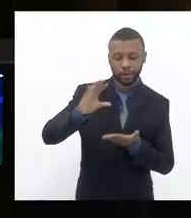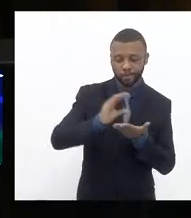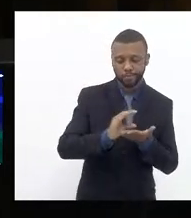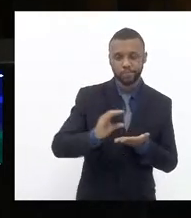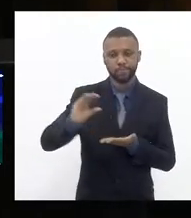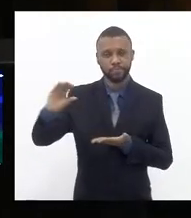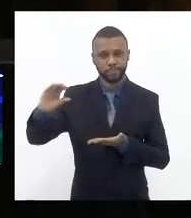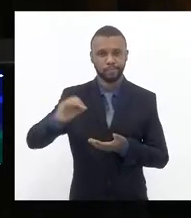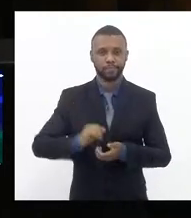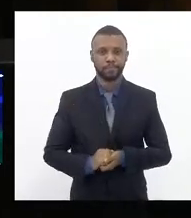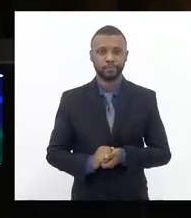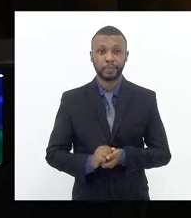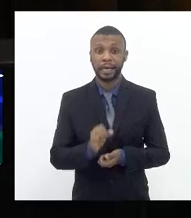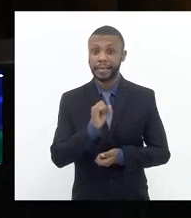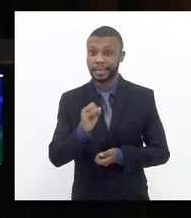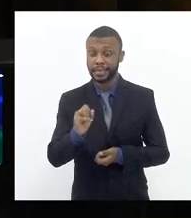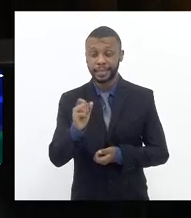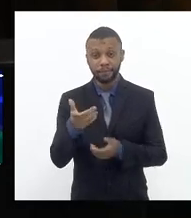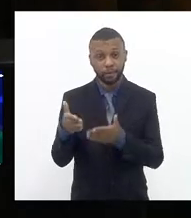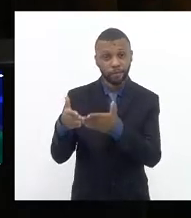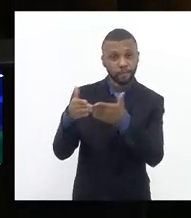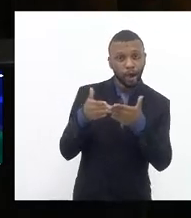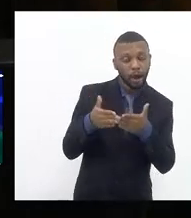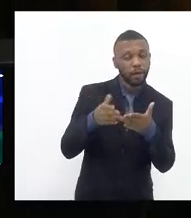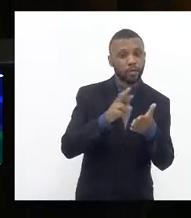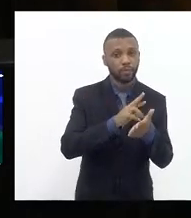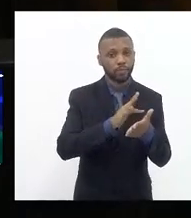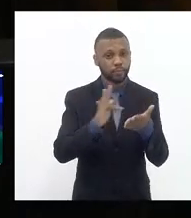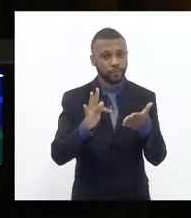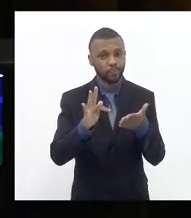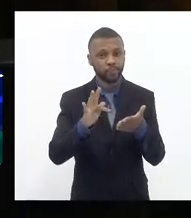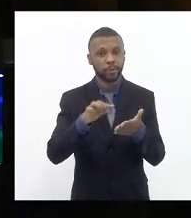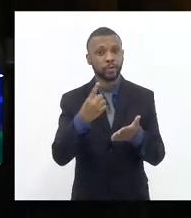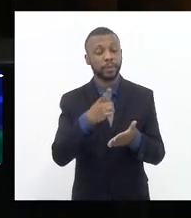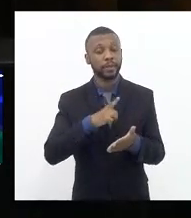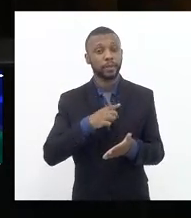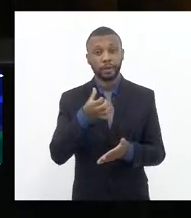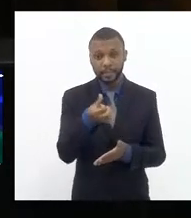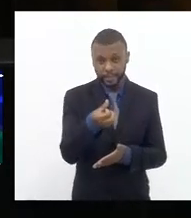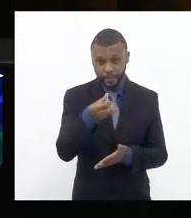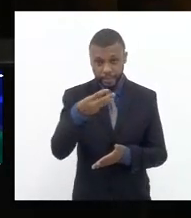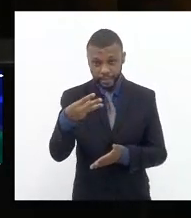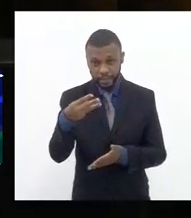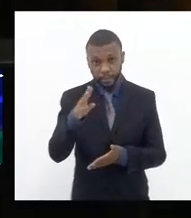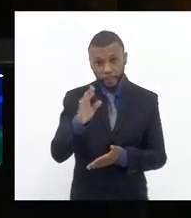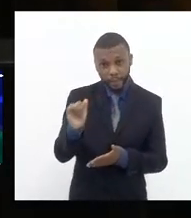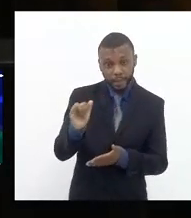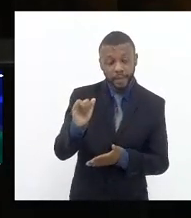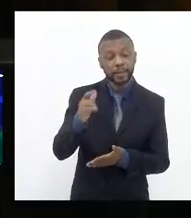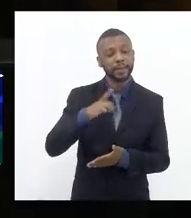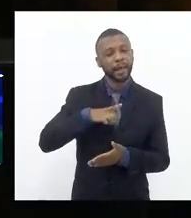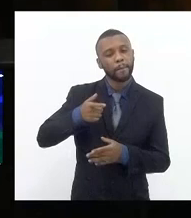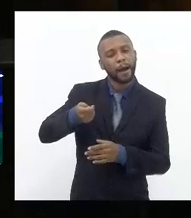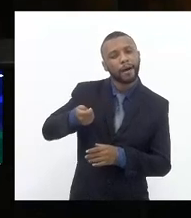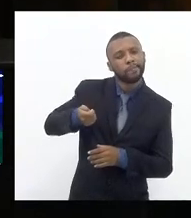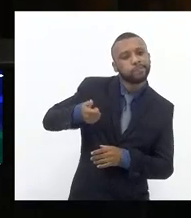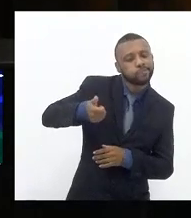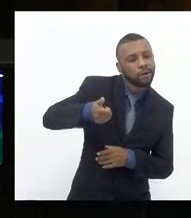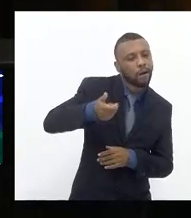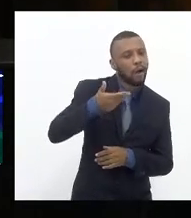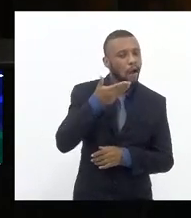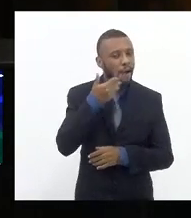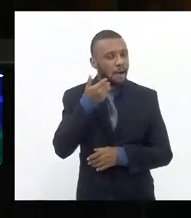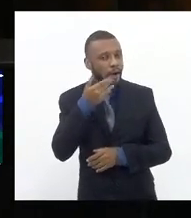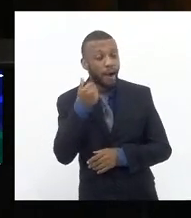Se não fosse o regime, nós pagaríamos 63 bi. Então, tem uma vantagem nos 3 primeiros anos, mas depois essa vantagem vai se